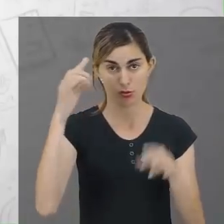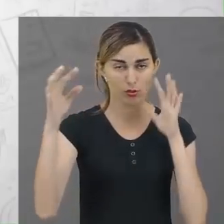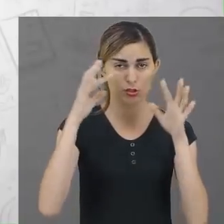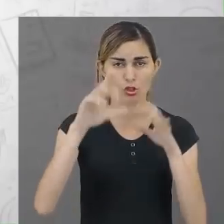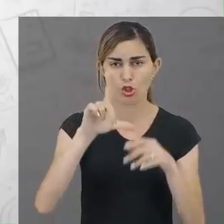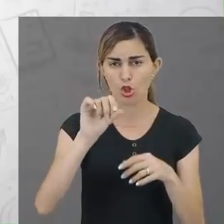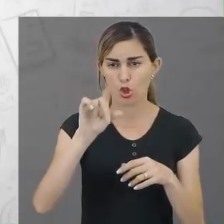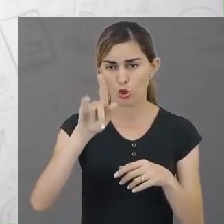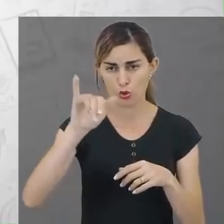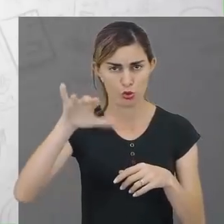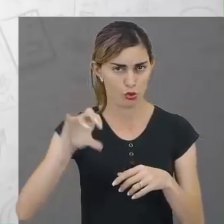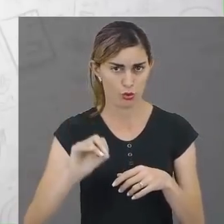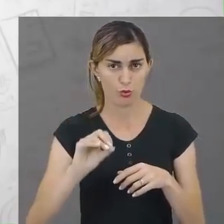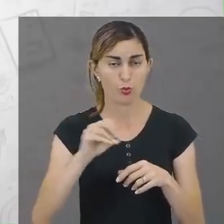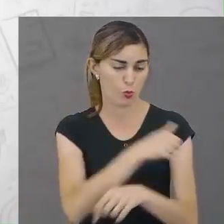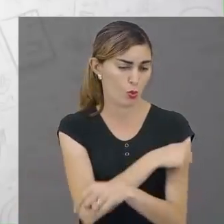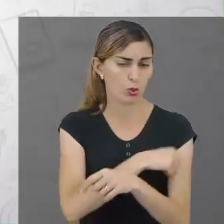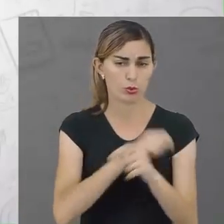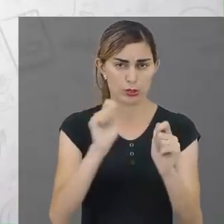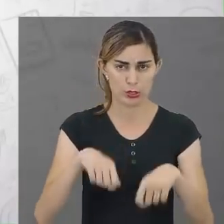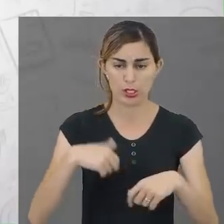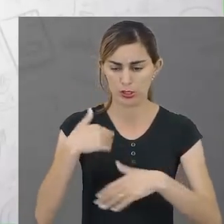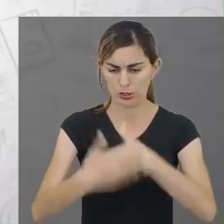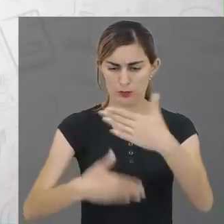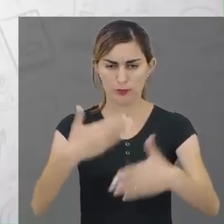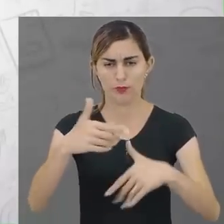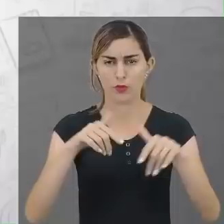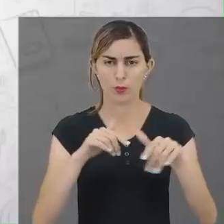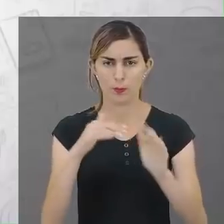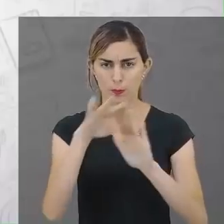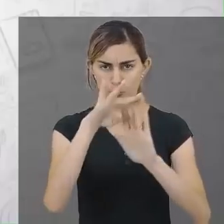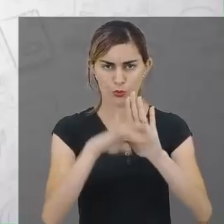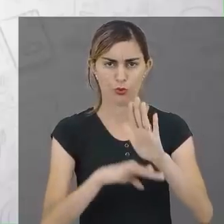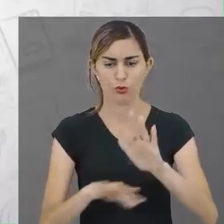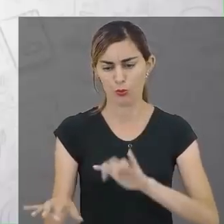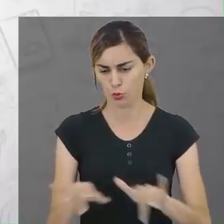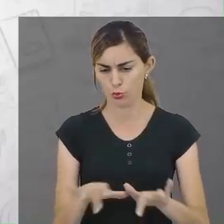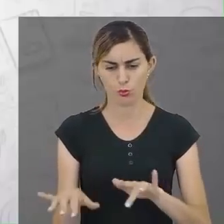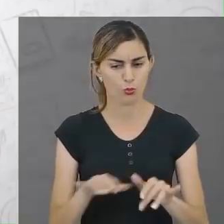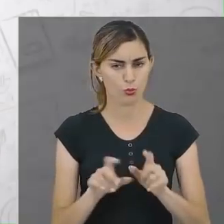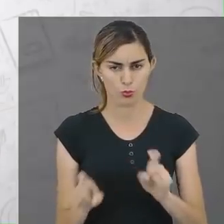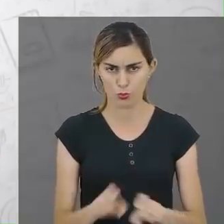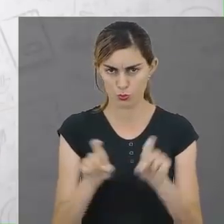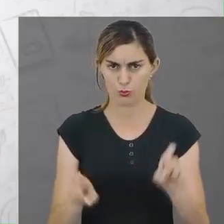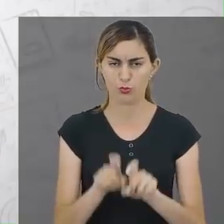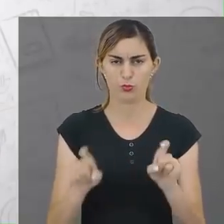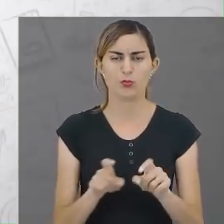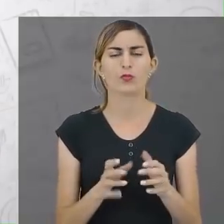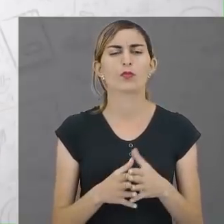estar preparado para desenvolver programas de computador, para resolver problemas do mundo real,